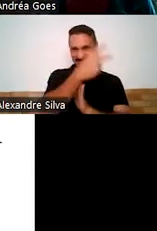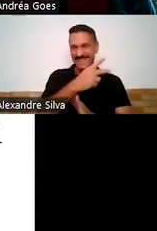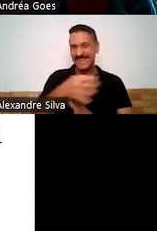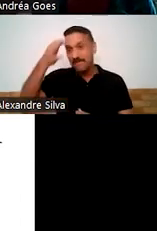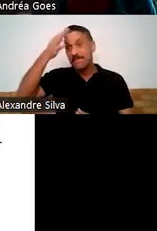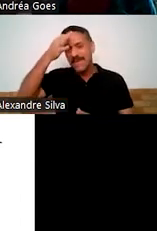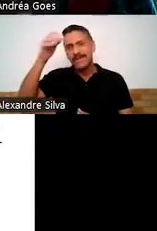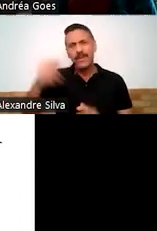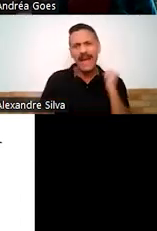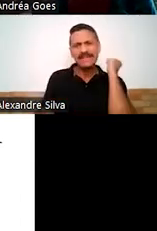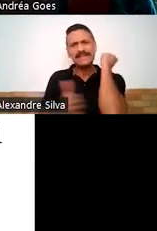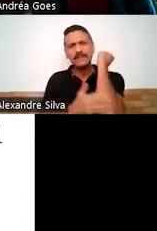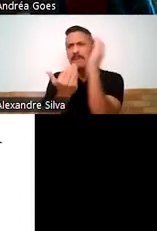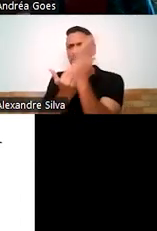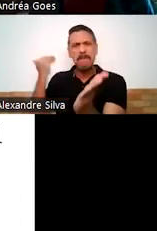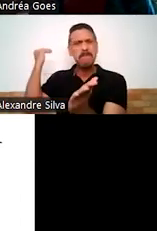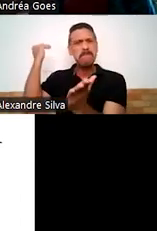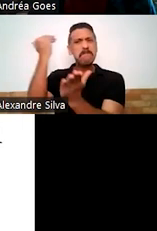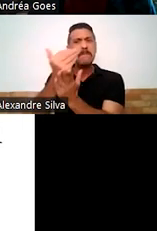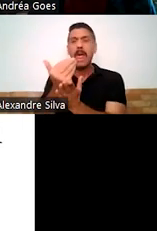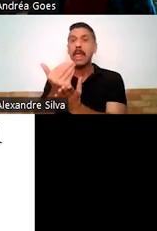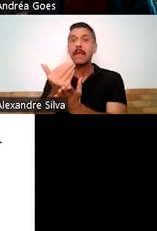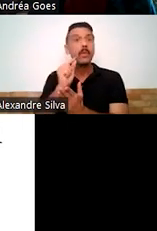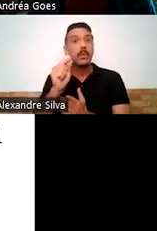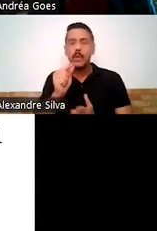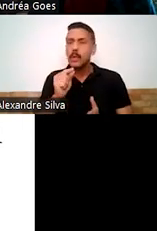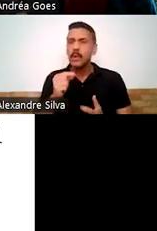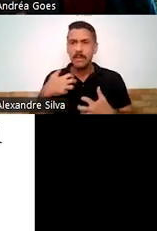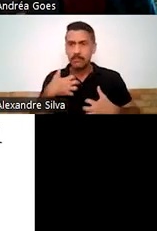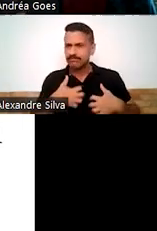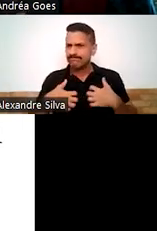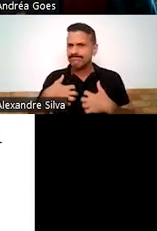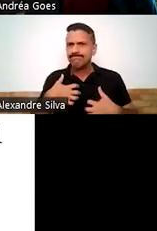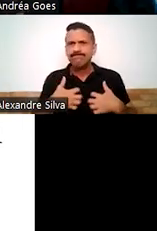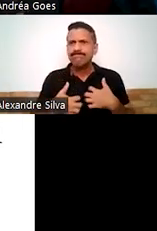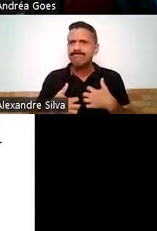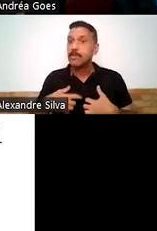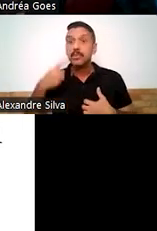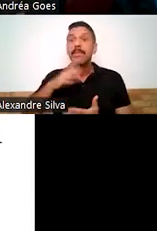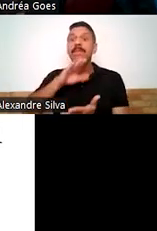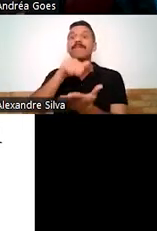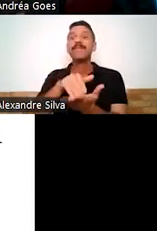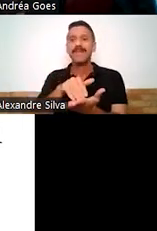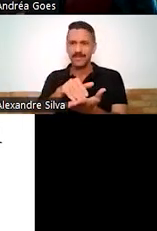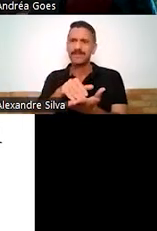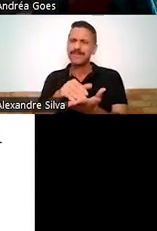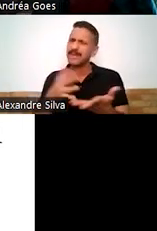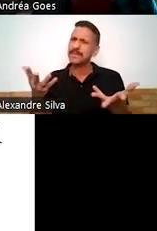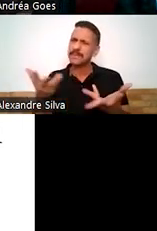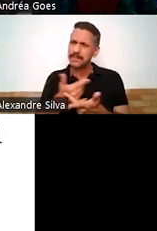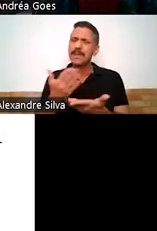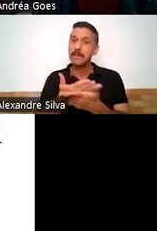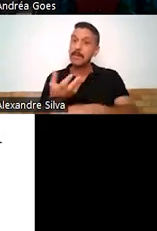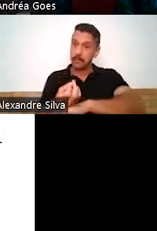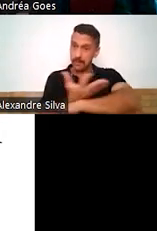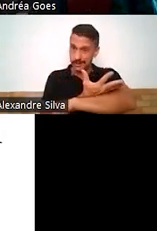seu ciúme, aonde ele chega com todo, sem saber onde ele ia chegar. Então, é uma obra muito